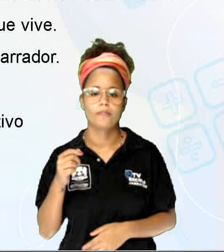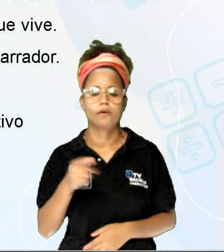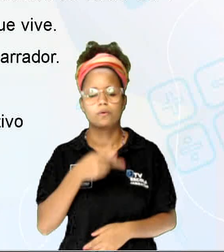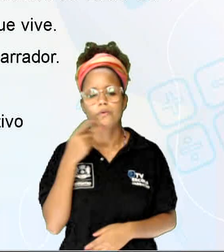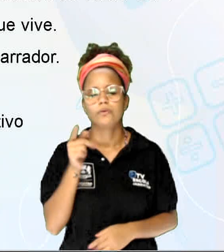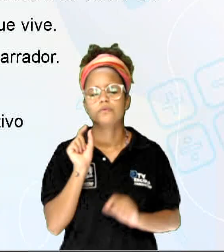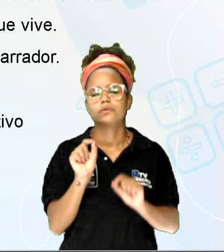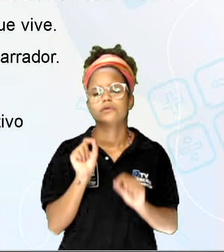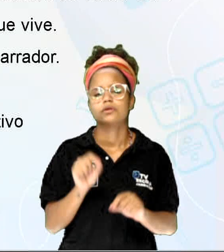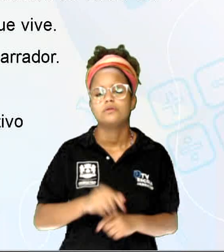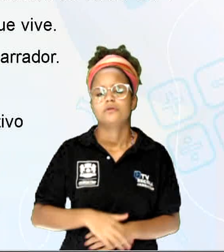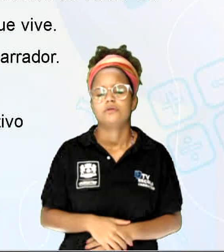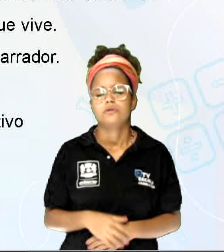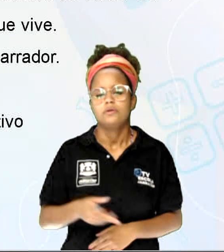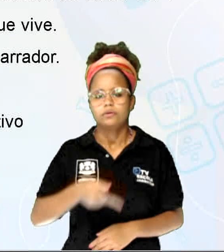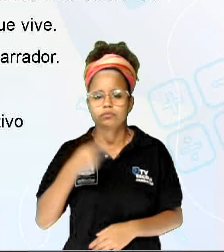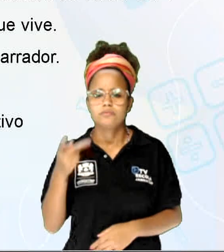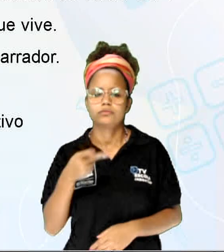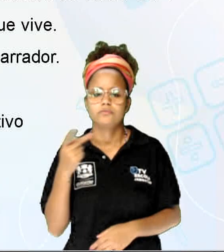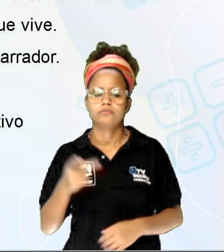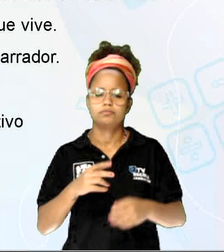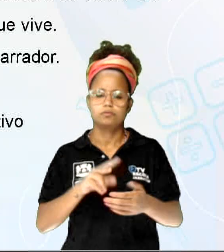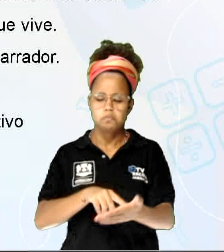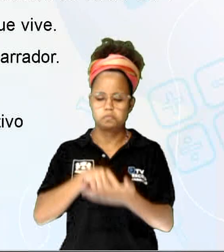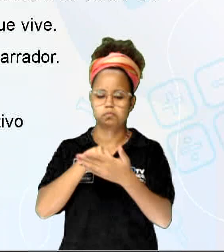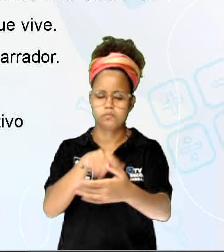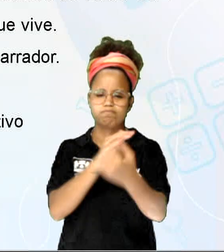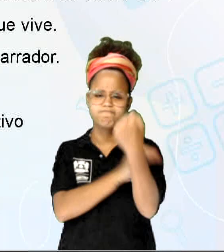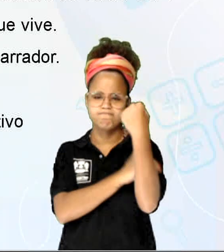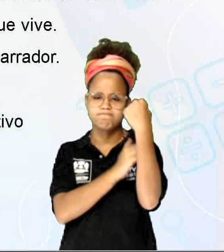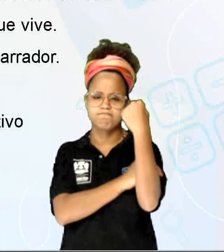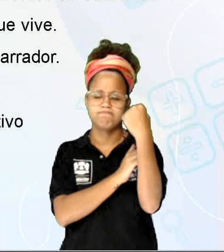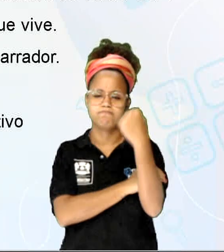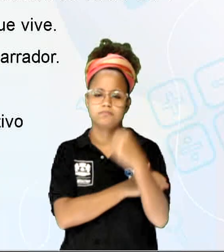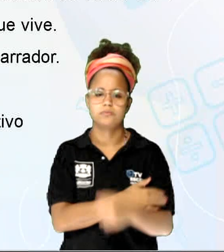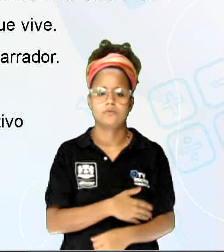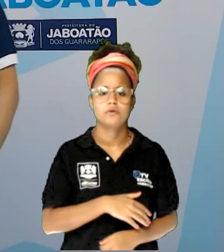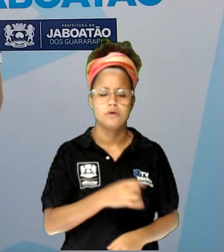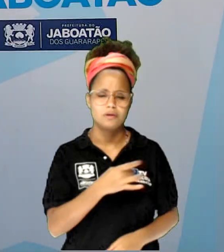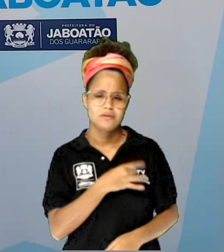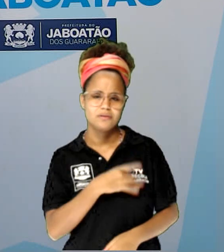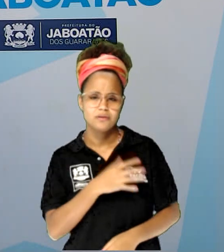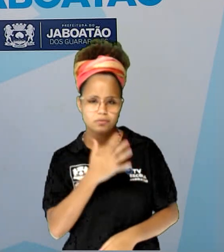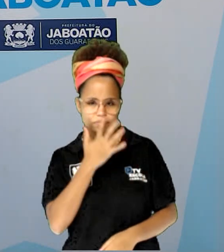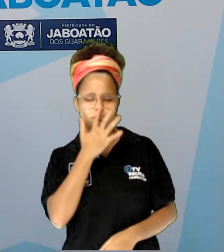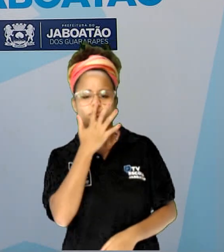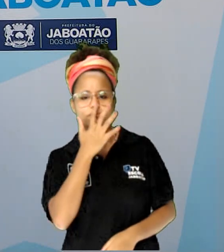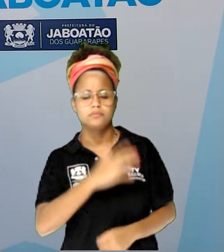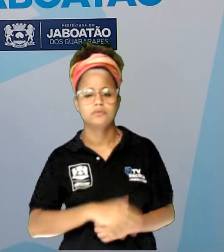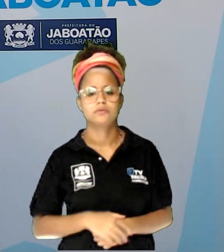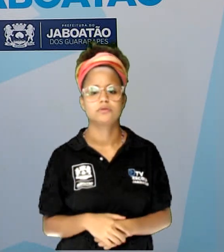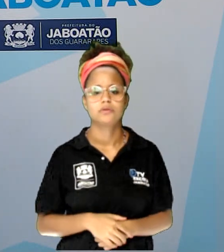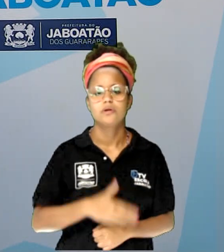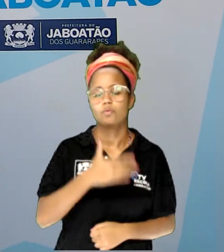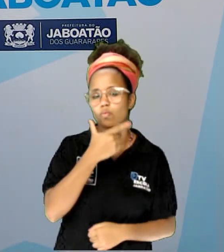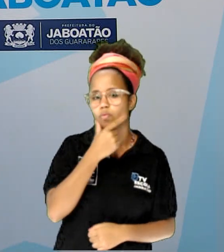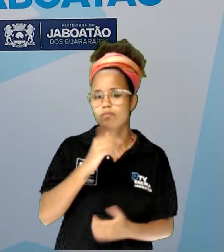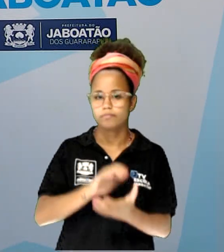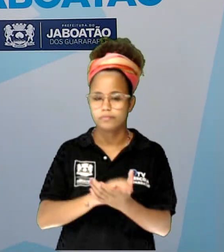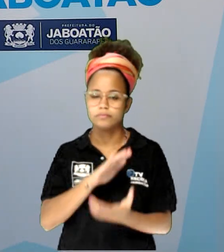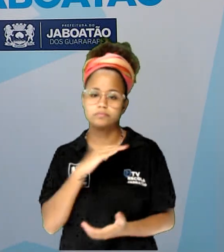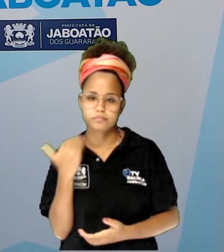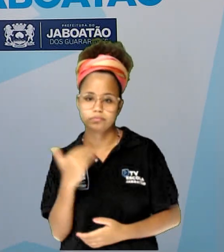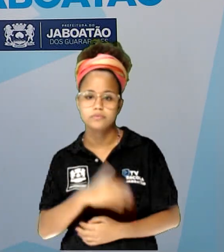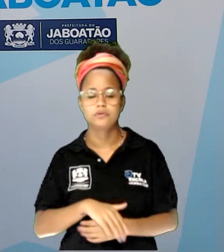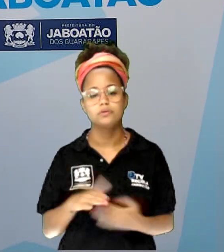era um comentado mito de força e persistência, um terror admirado da favela e era viúva de bandido morto. Então, isso tudo resume a